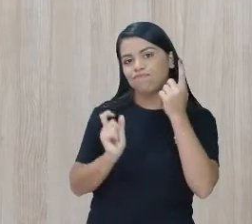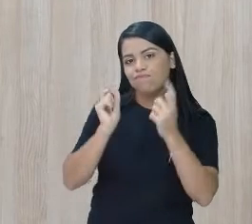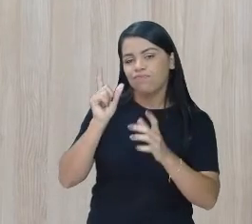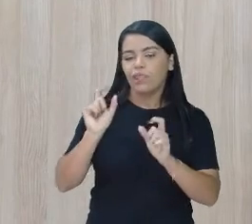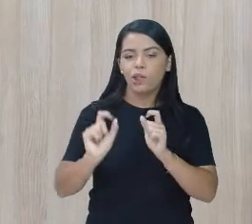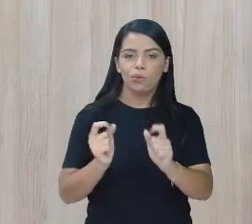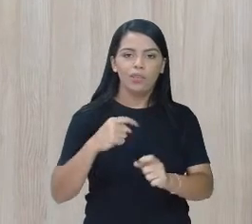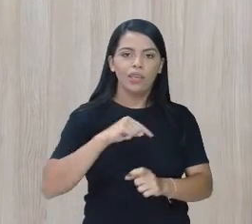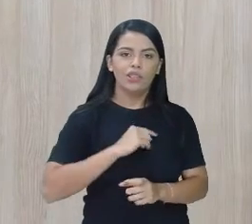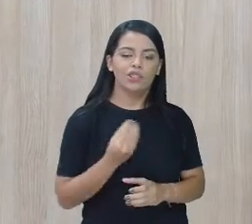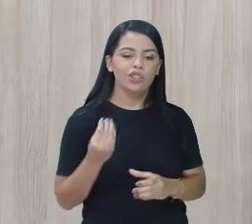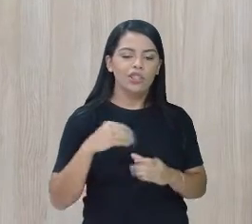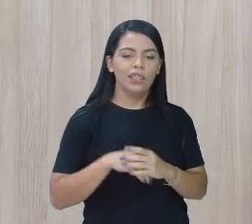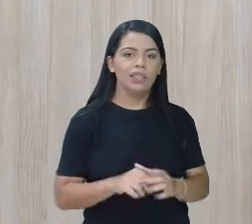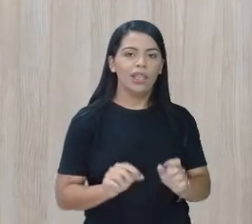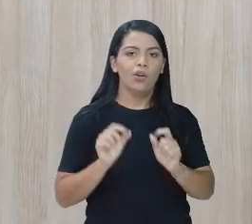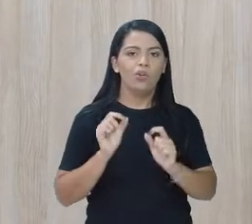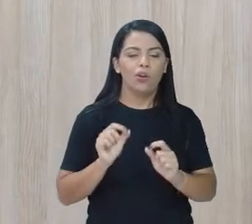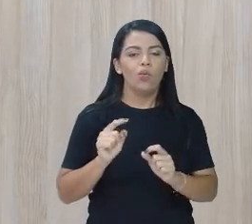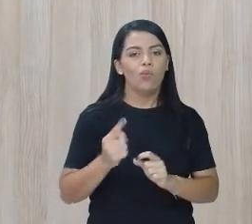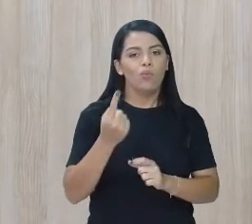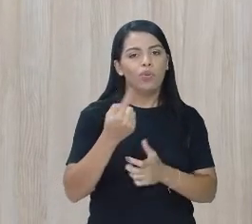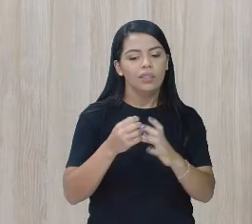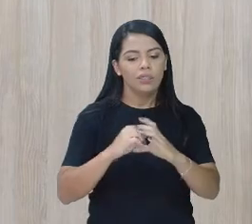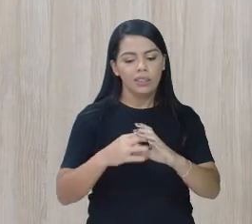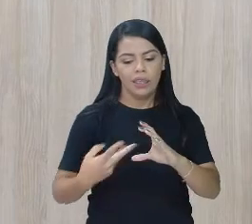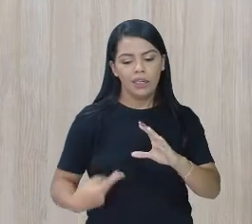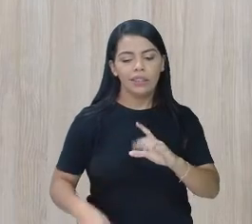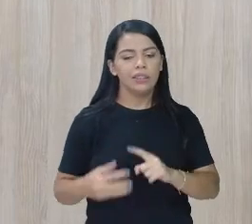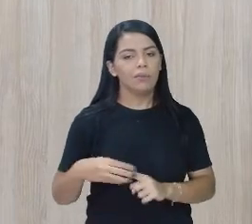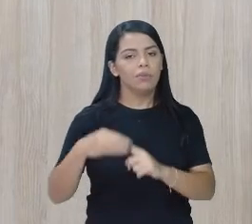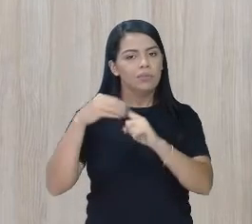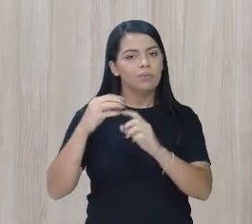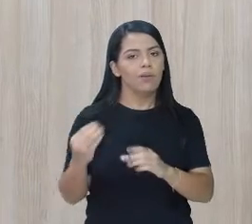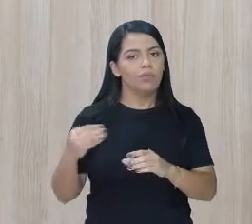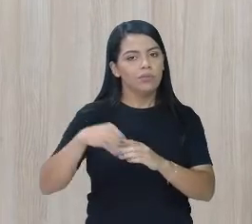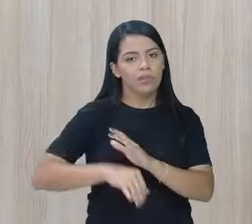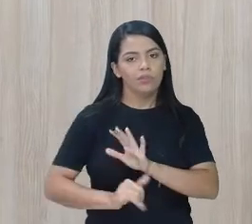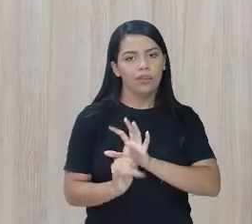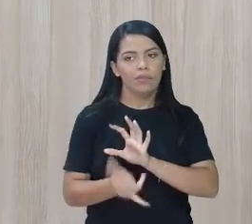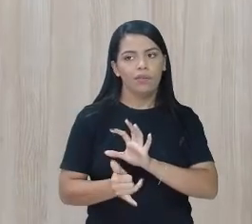é o que a gente conhece como uma das características principais da fábula.